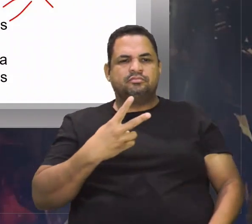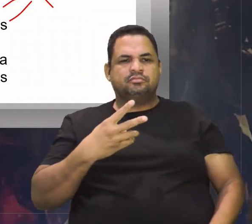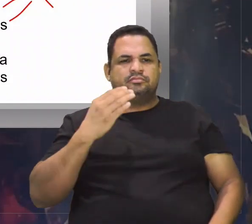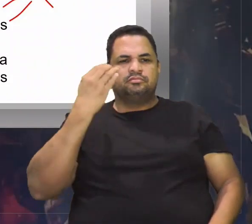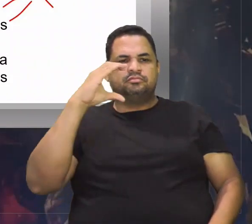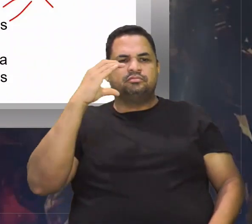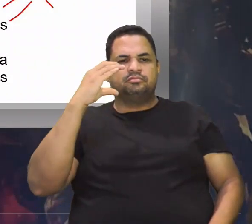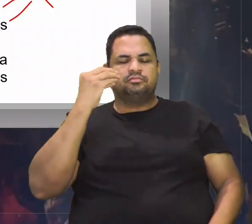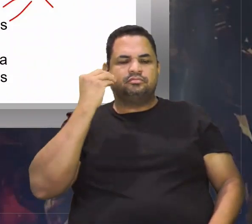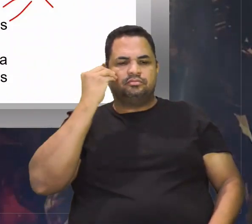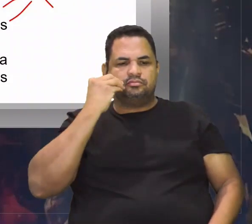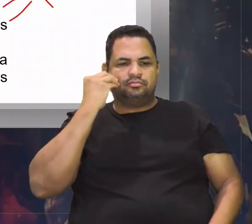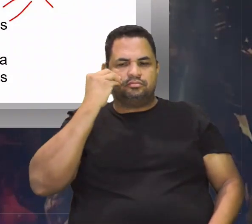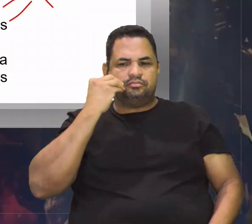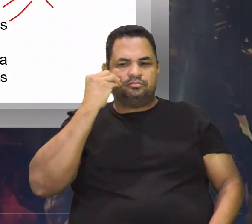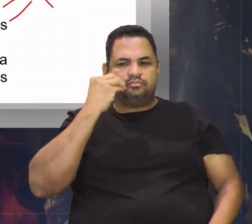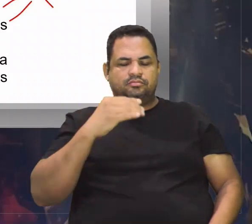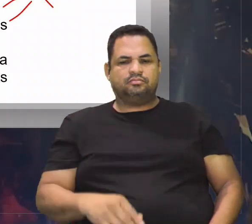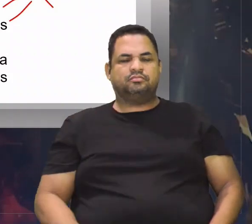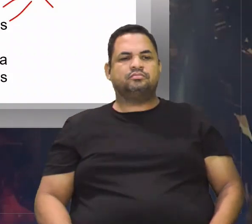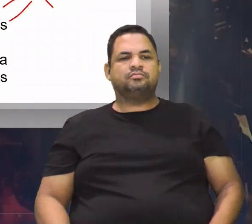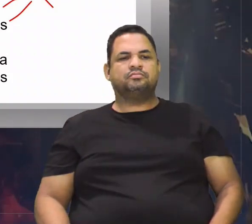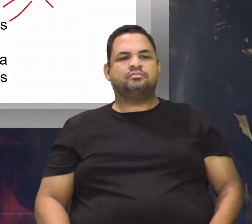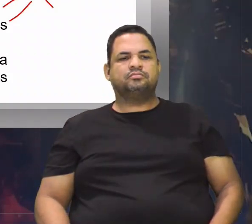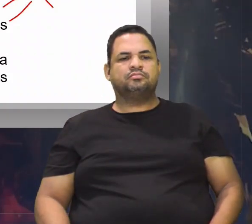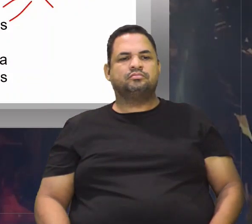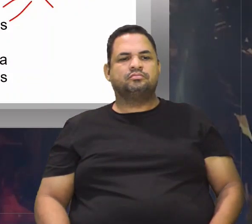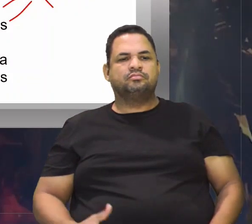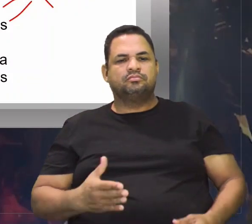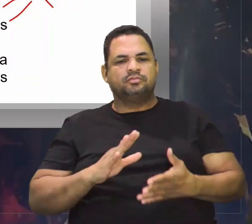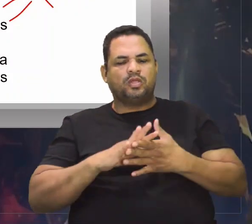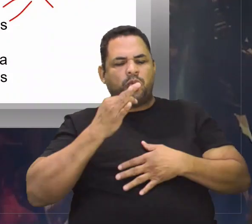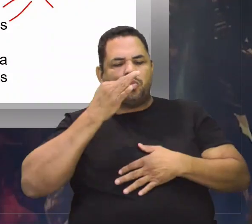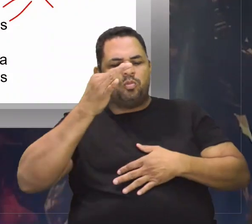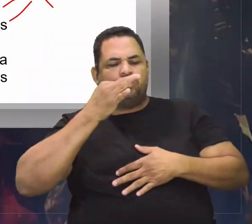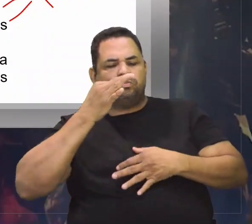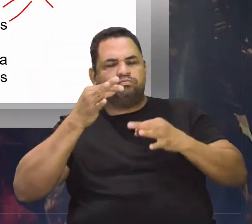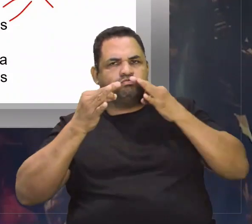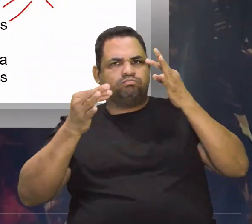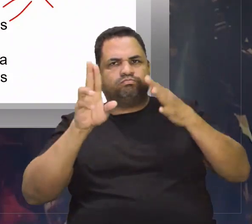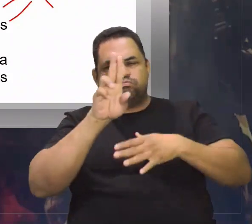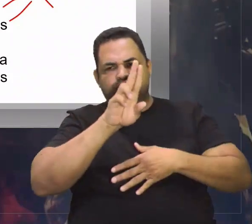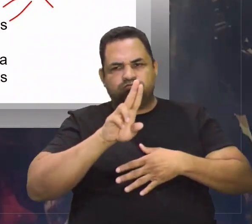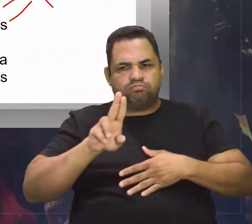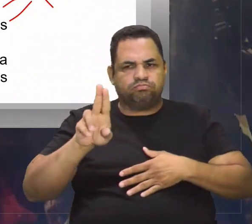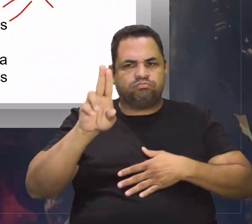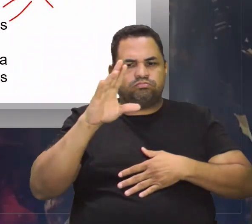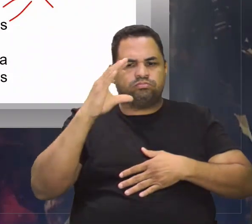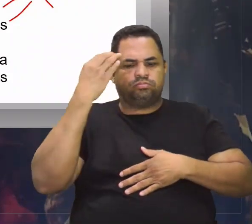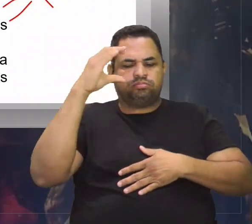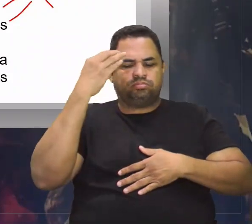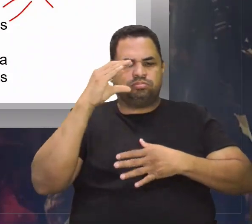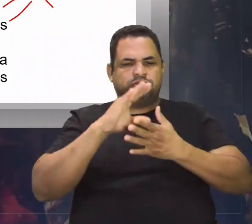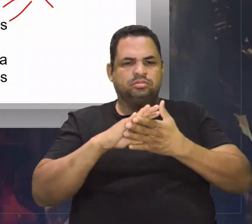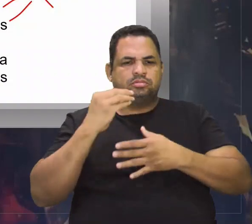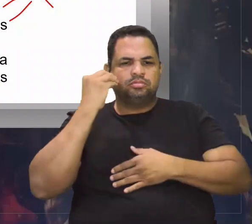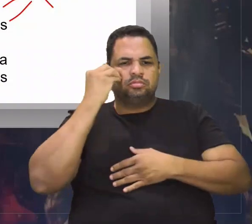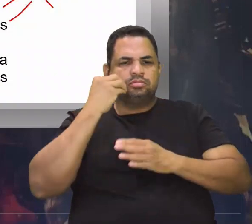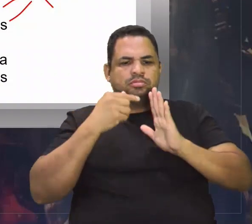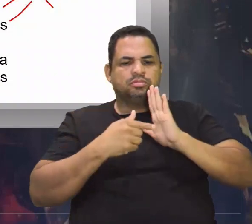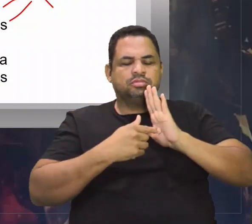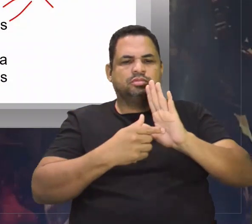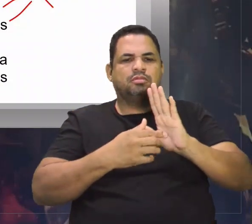ciência experimental. O espírito crítico, o homem, através da ciência experimental, ele traz o